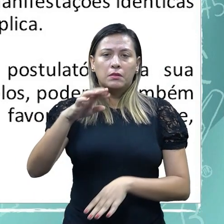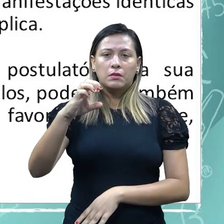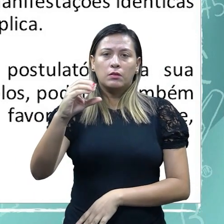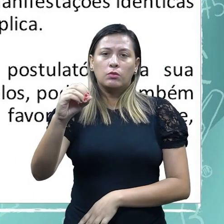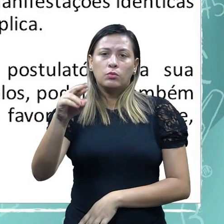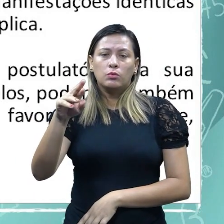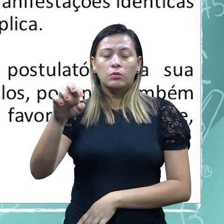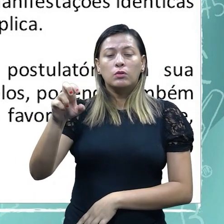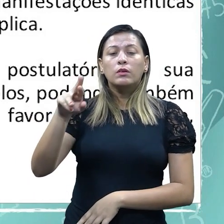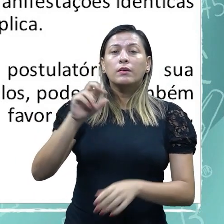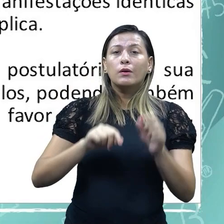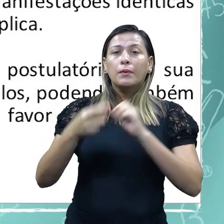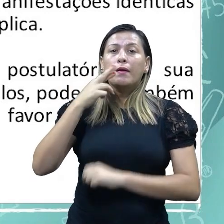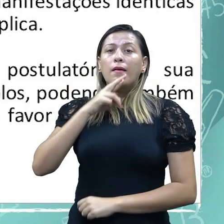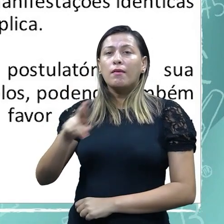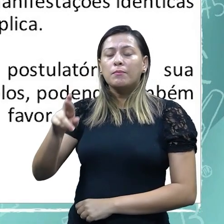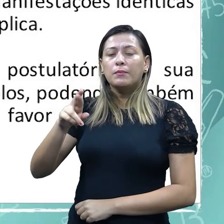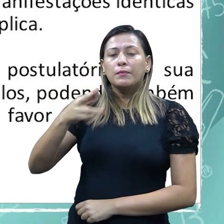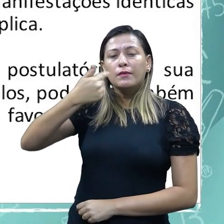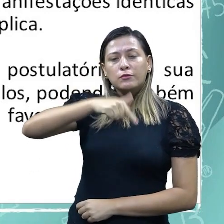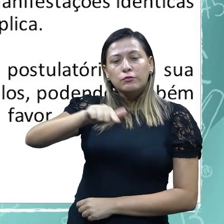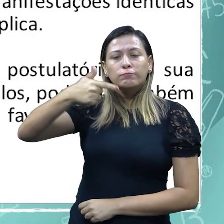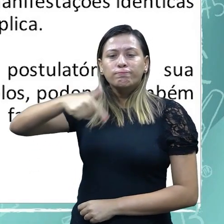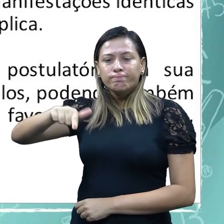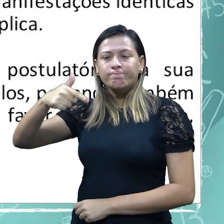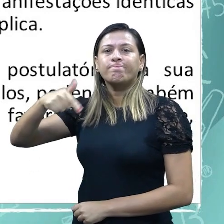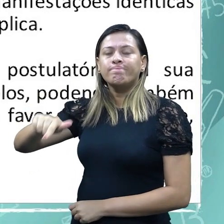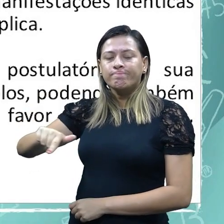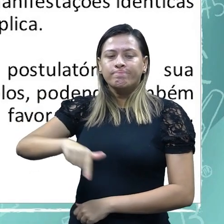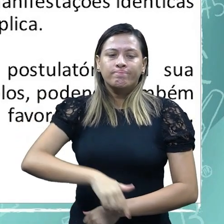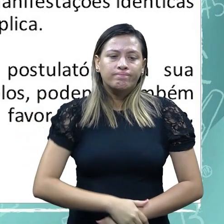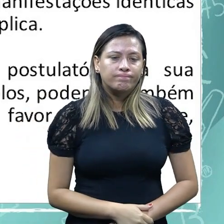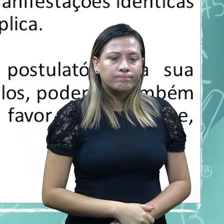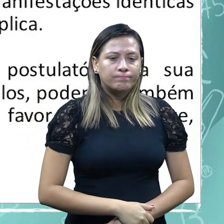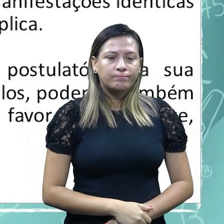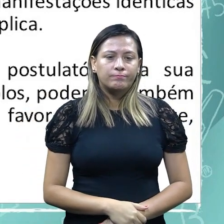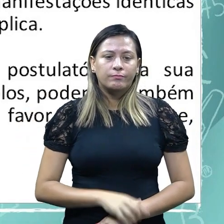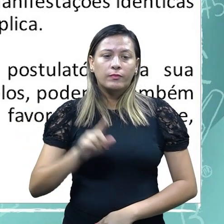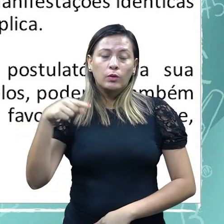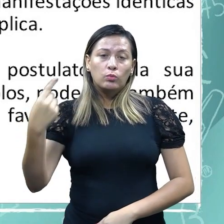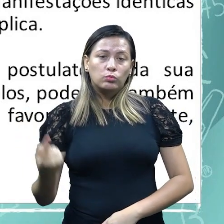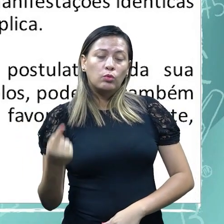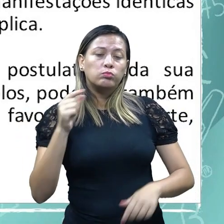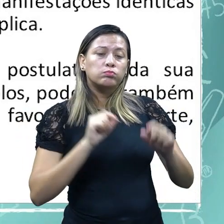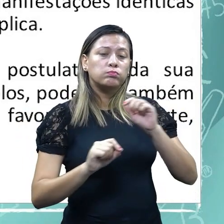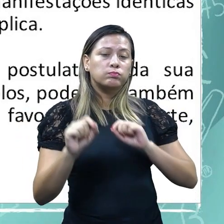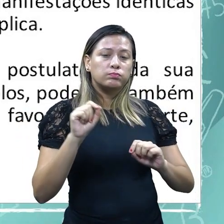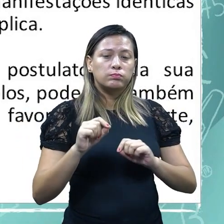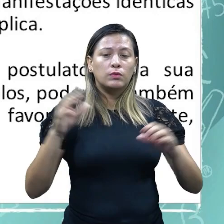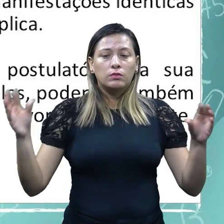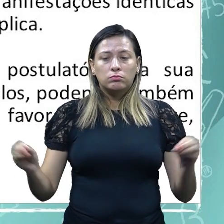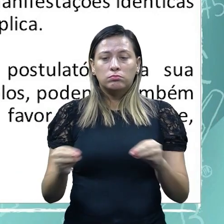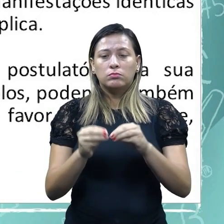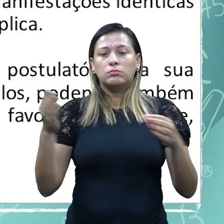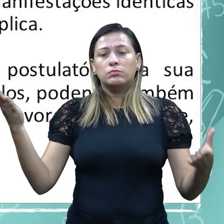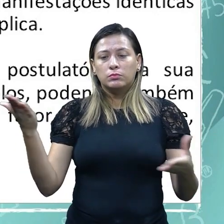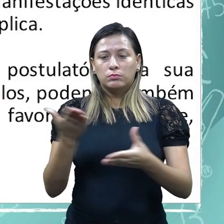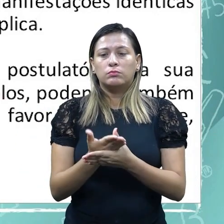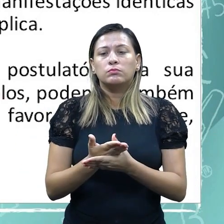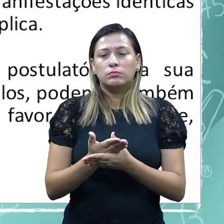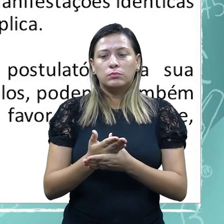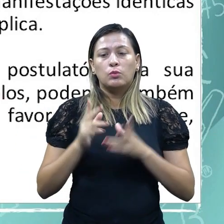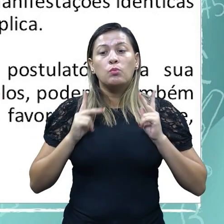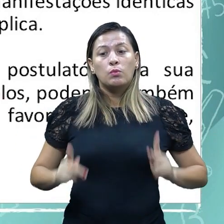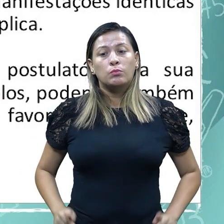da tréplica, na sua resposta à réplica, tá? Os terceiros intervenientes ingressam no processo por um